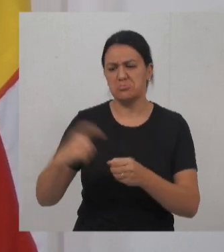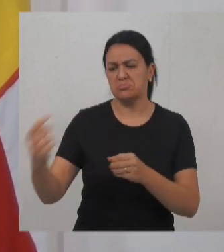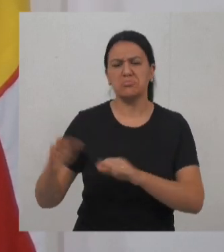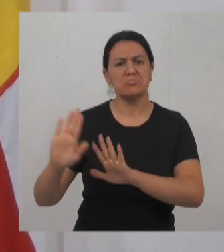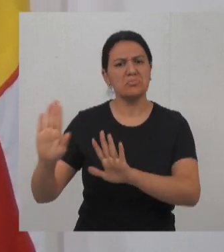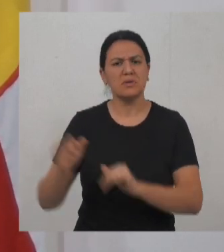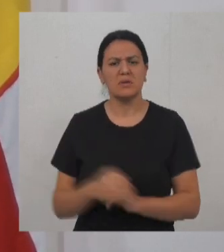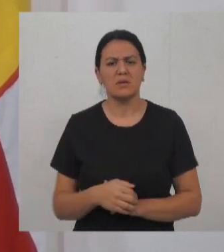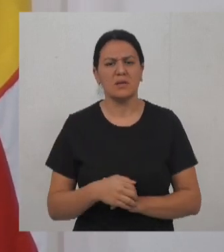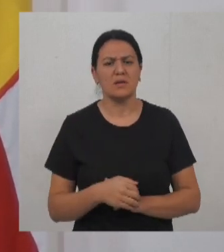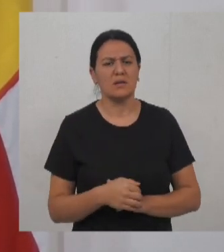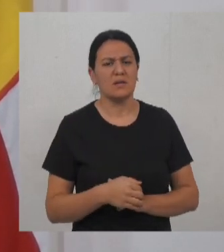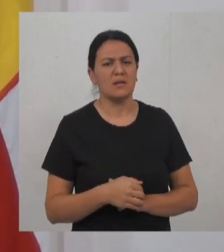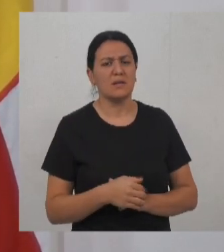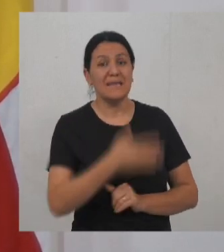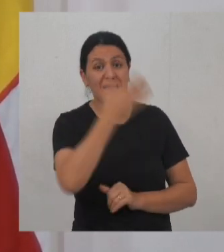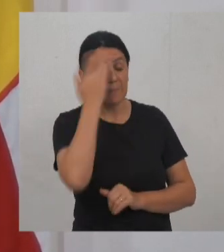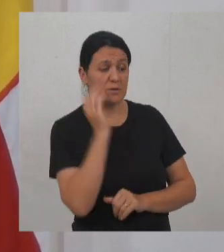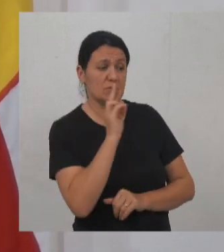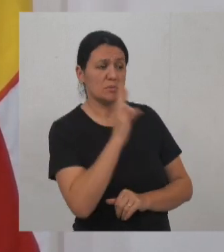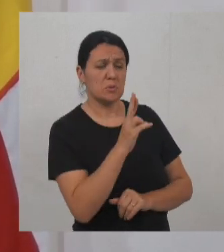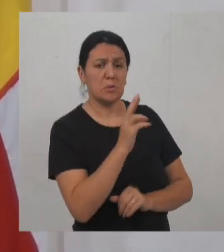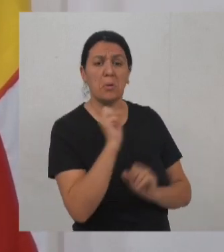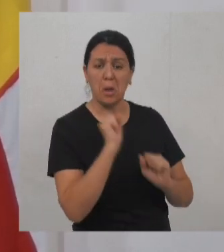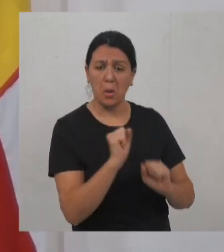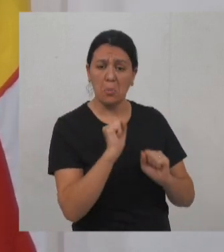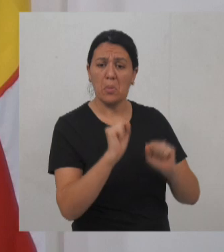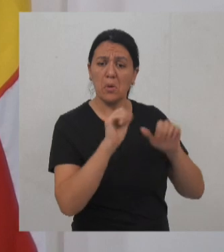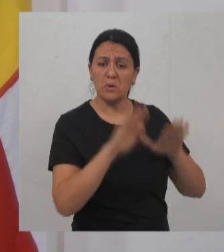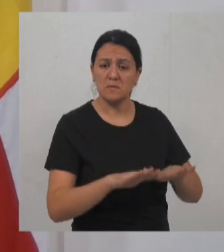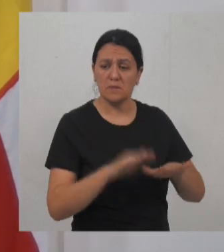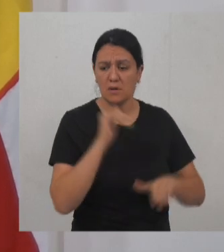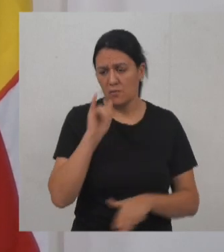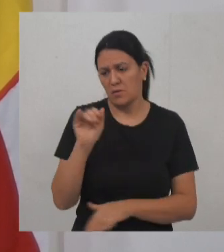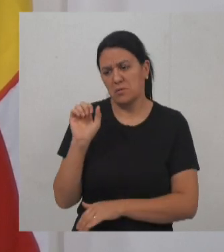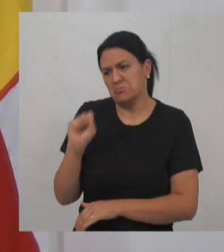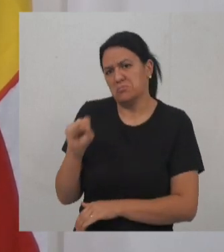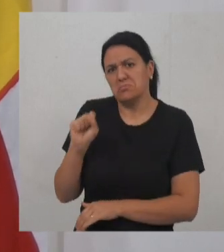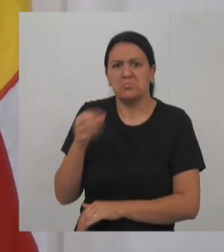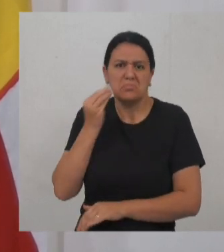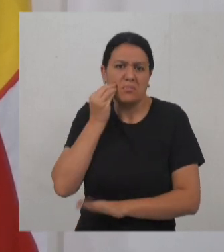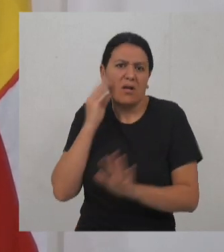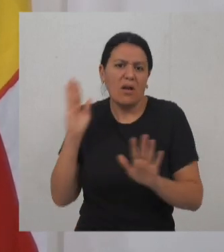doutor, mas eu não posso ficar? Eu disse, claro que o senhor pode ficar. E isso me serviu